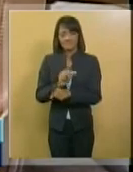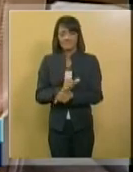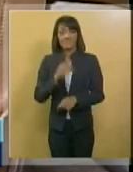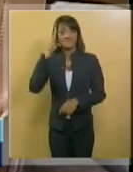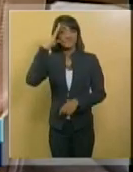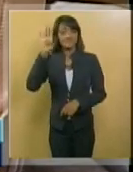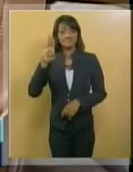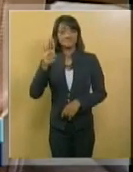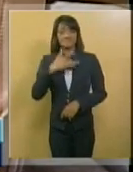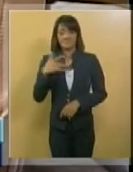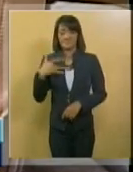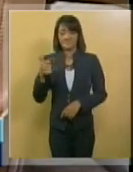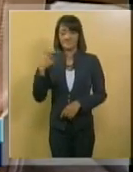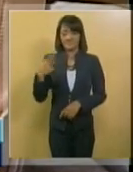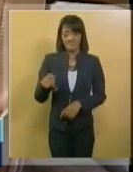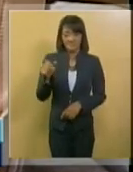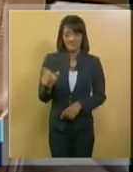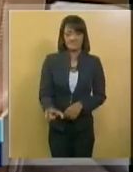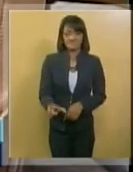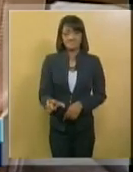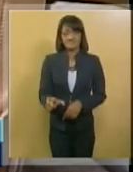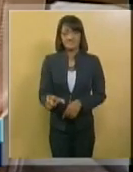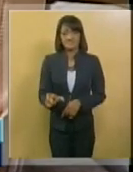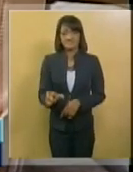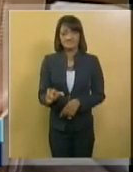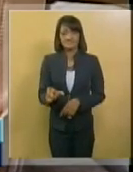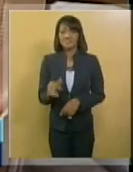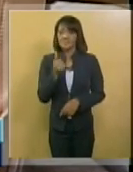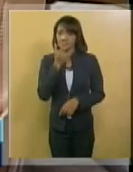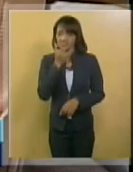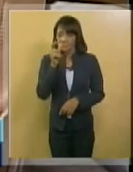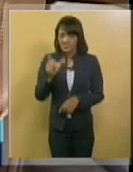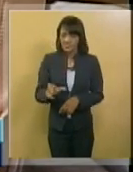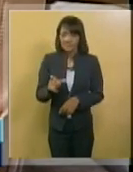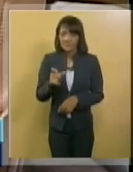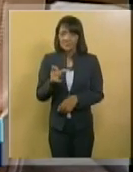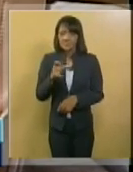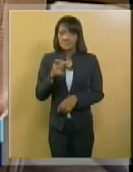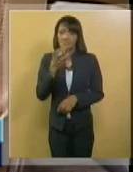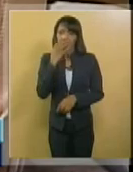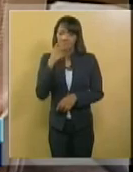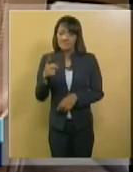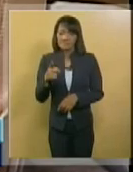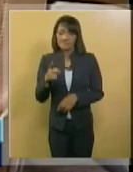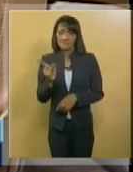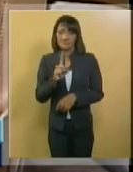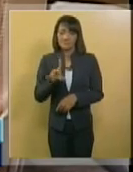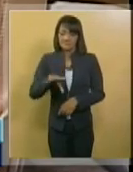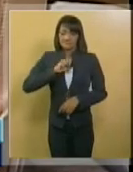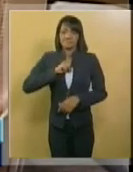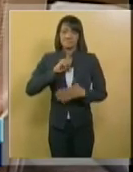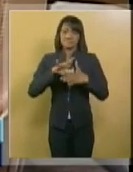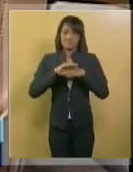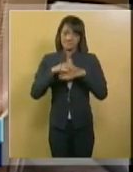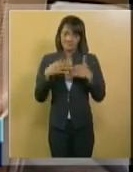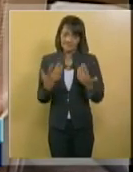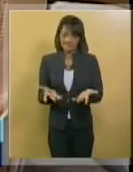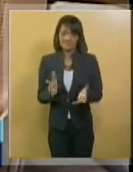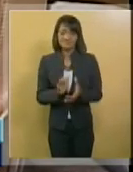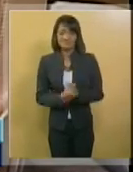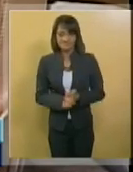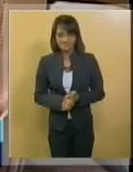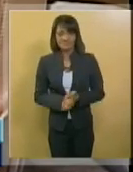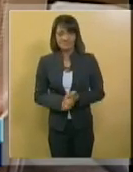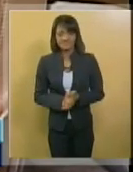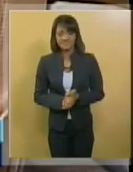principalmente com a saúde dele, para que também, por questão de saúde pública, também não venha contaminar o próprio humano em relação às doenças aí transmitidas através da